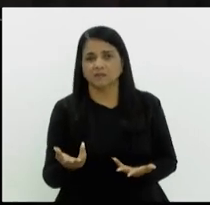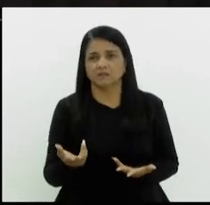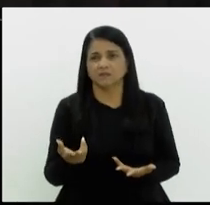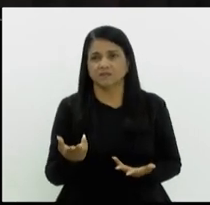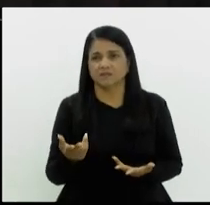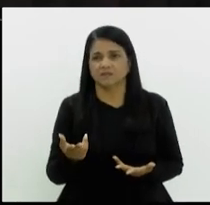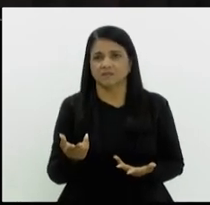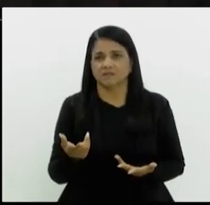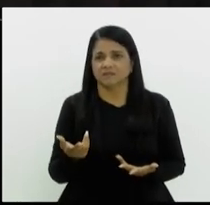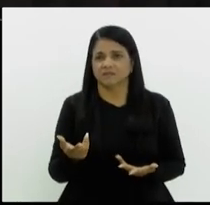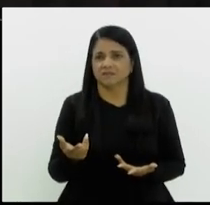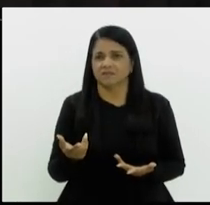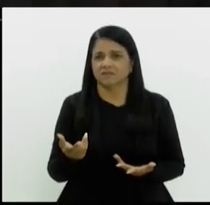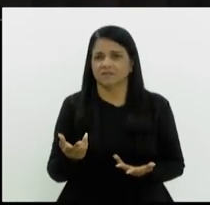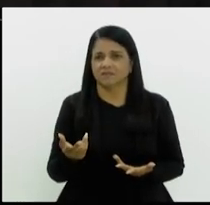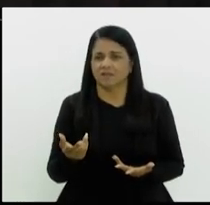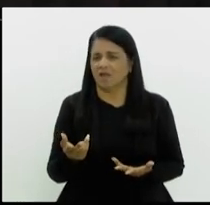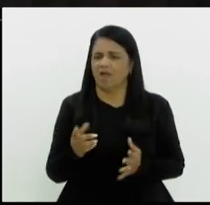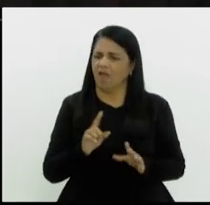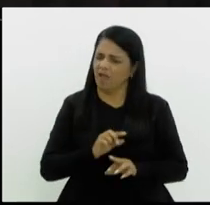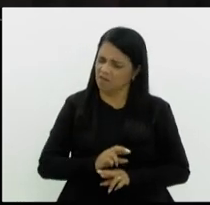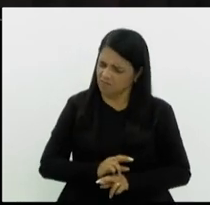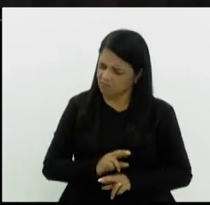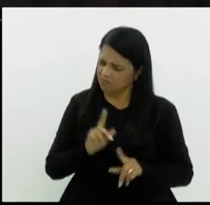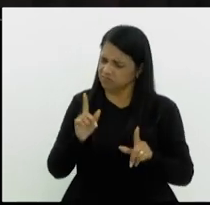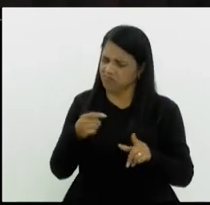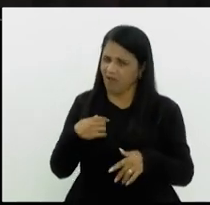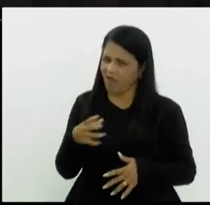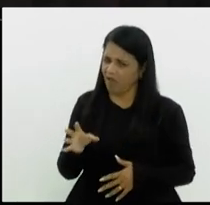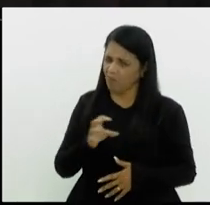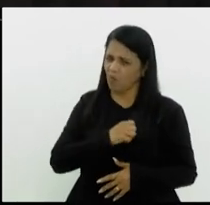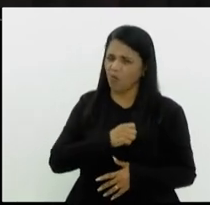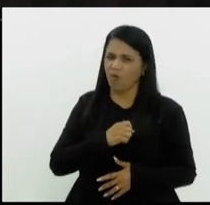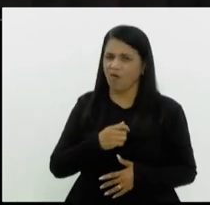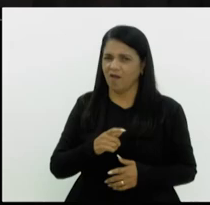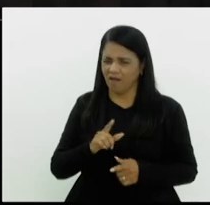não, tudo com amor. Faz o L.